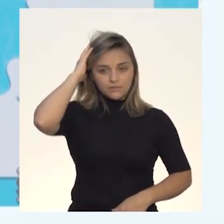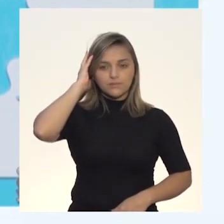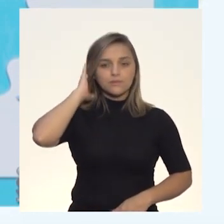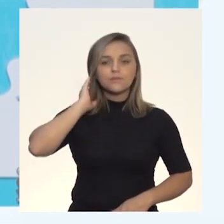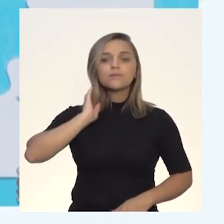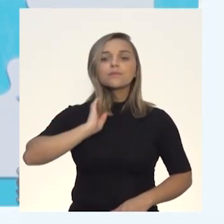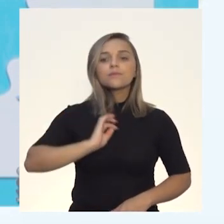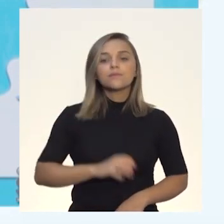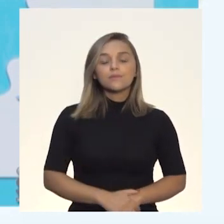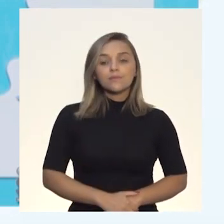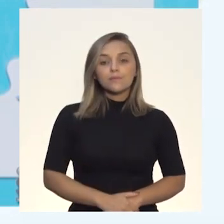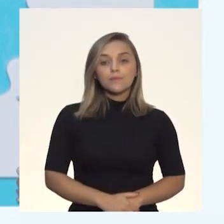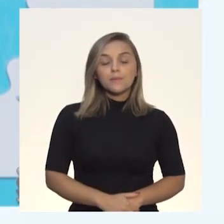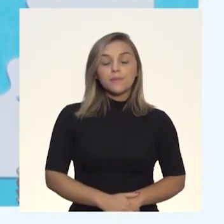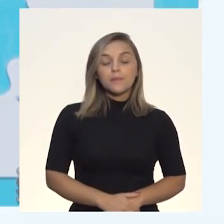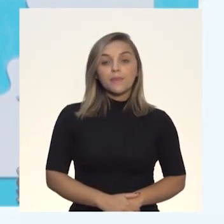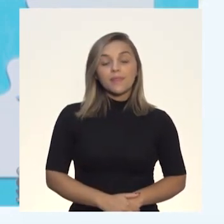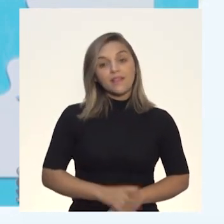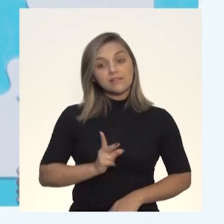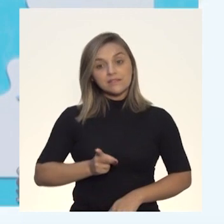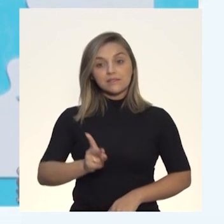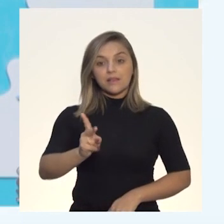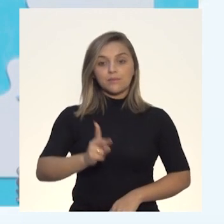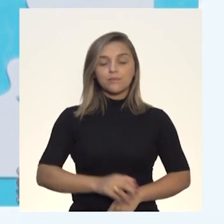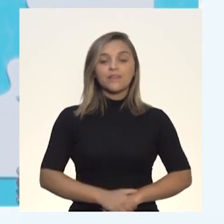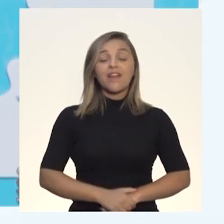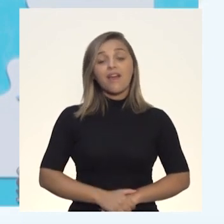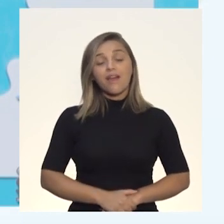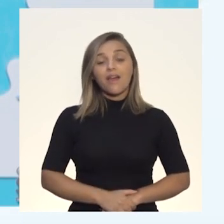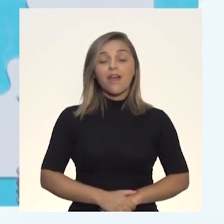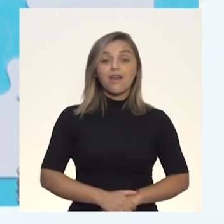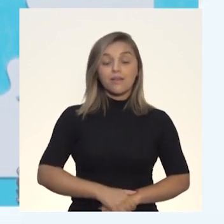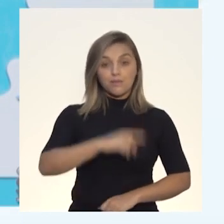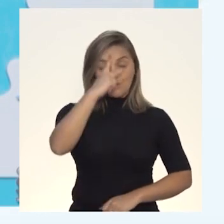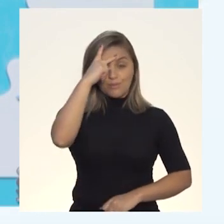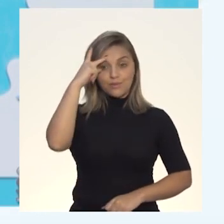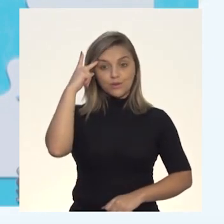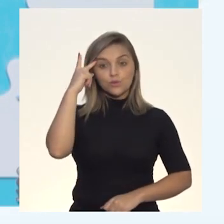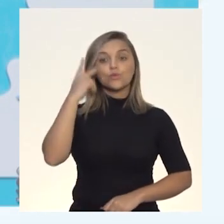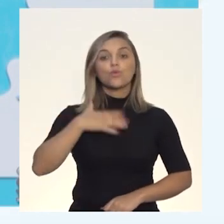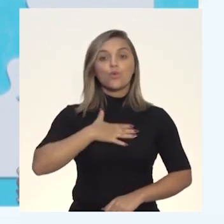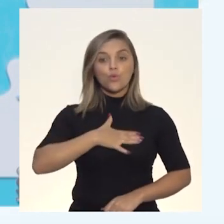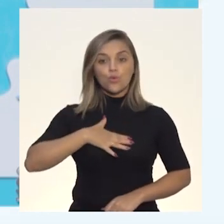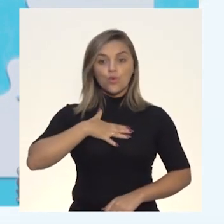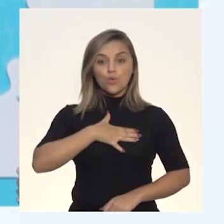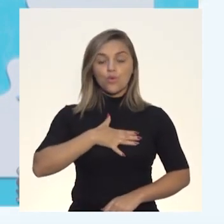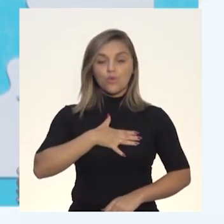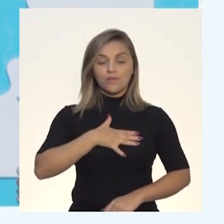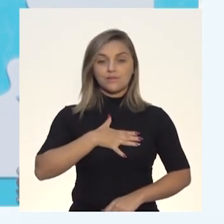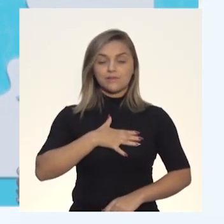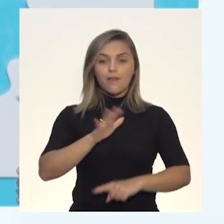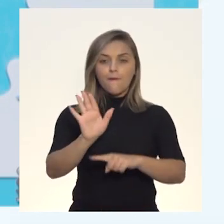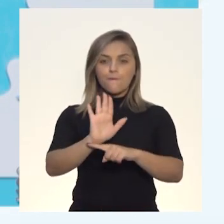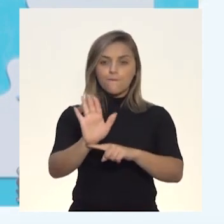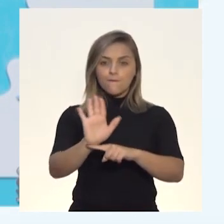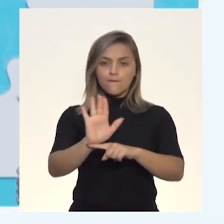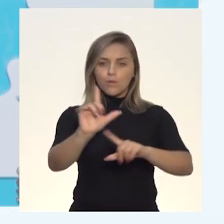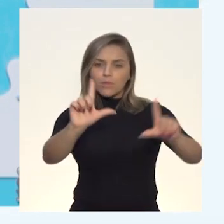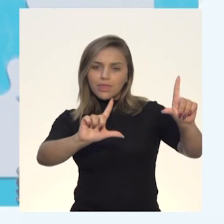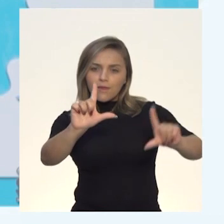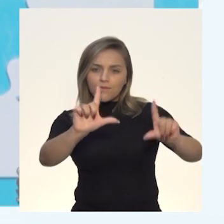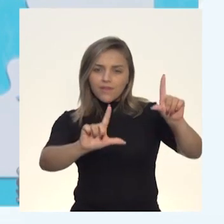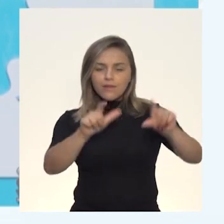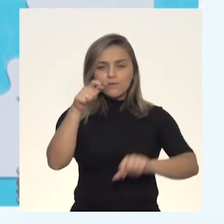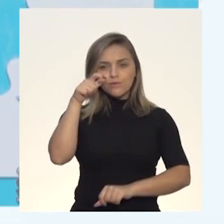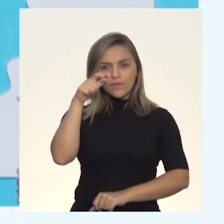A filmes na TV regularmente, né? Então as pessoas gostam de assistir filme na TV, no